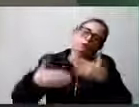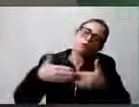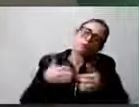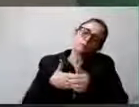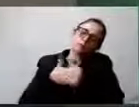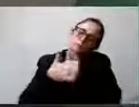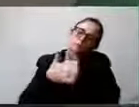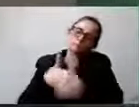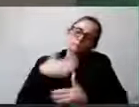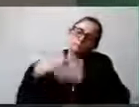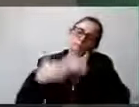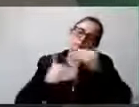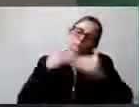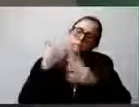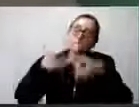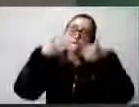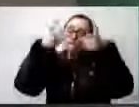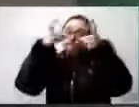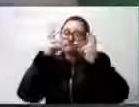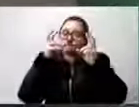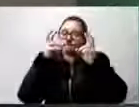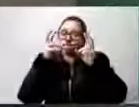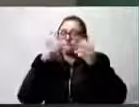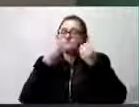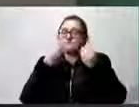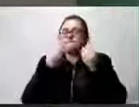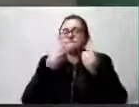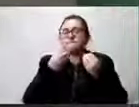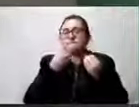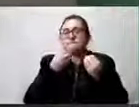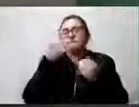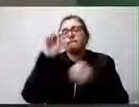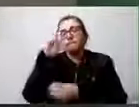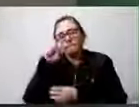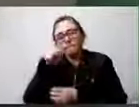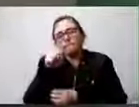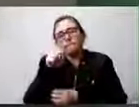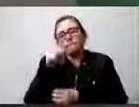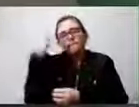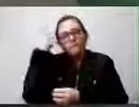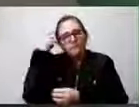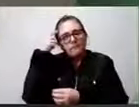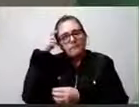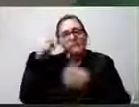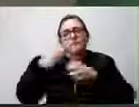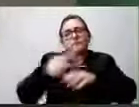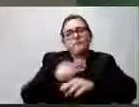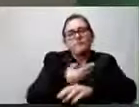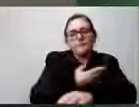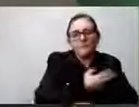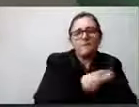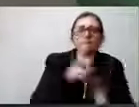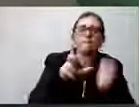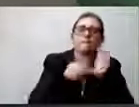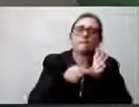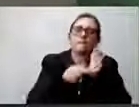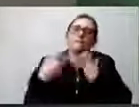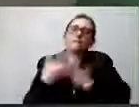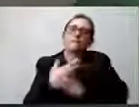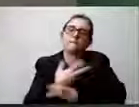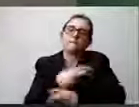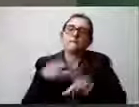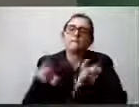processo, verificando essa condição, para aí sim pensar na condição da cirurgia, porque o pós-cirúrgico também